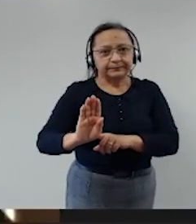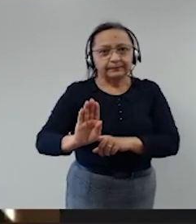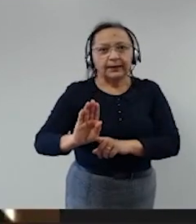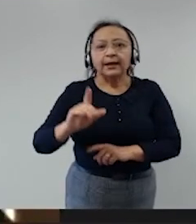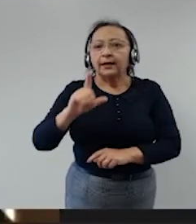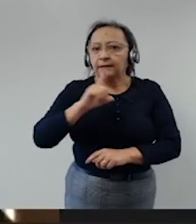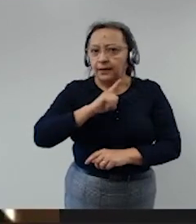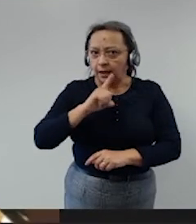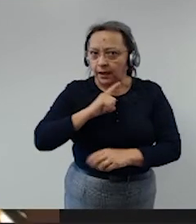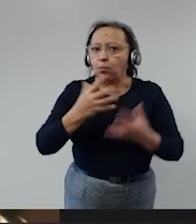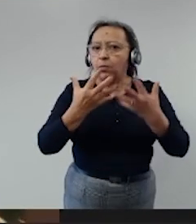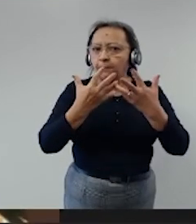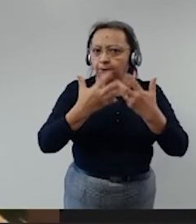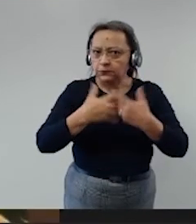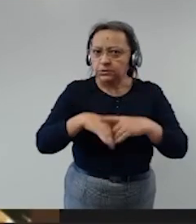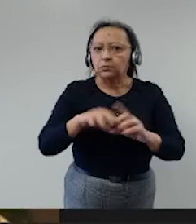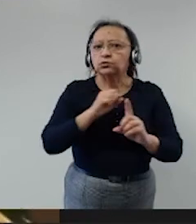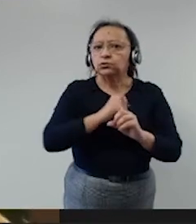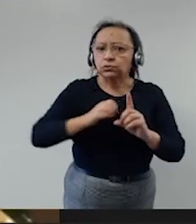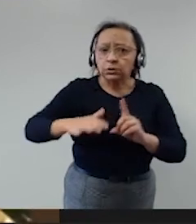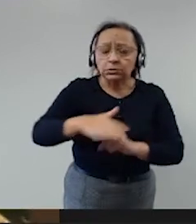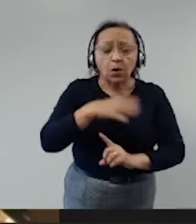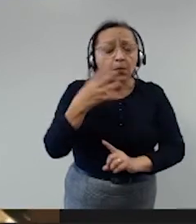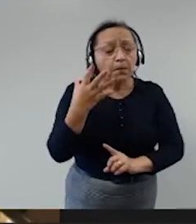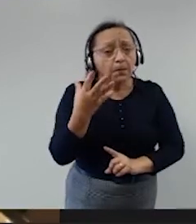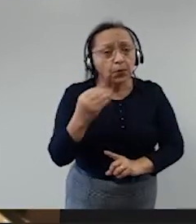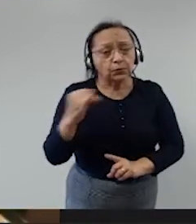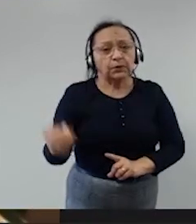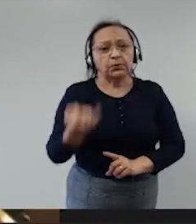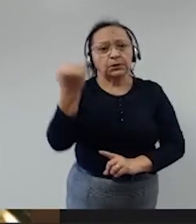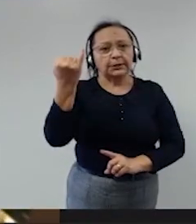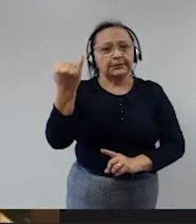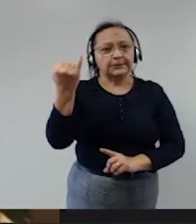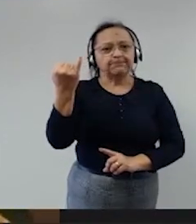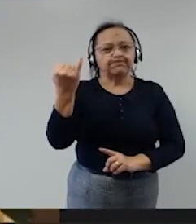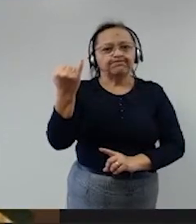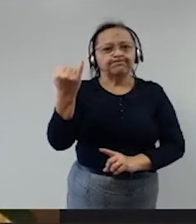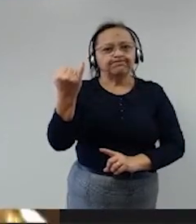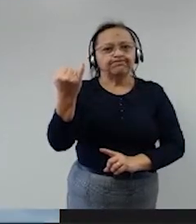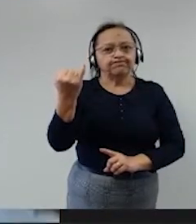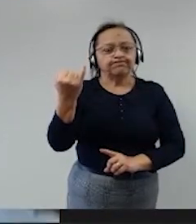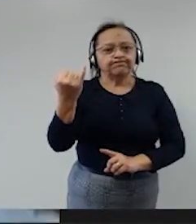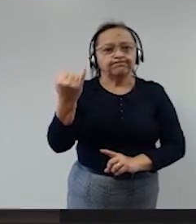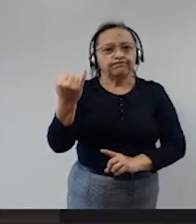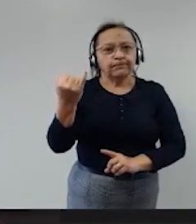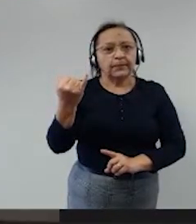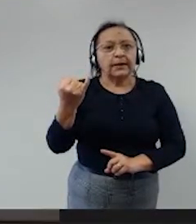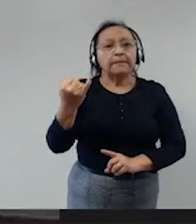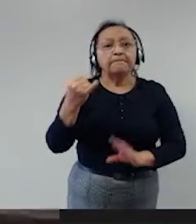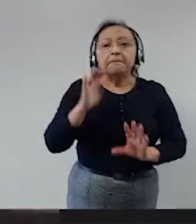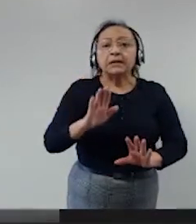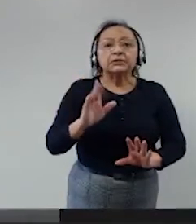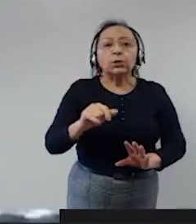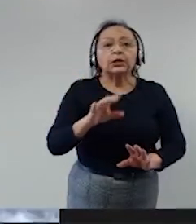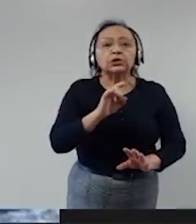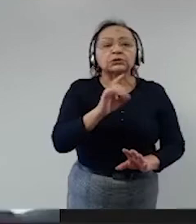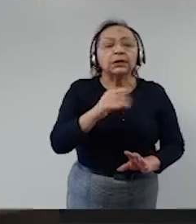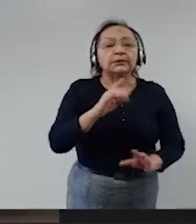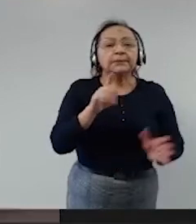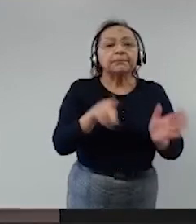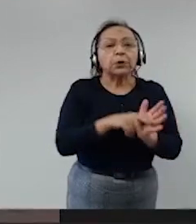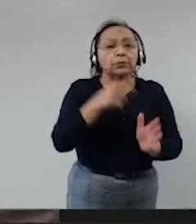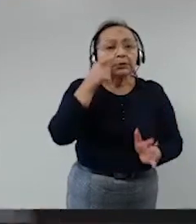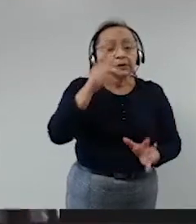tem uma função social muito importante, mas não é essa a sua função, e sim o sindicato da categoria.